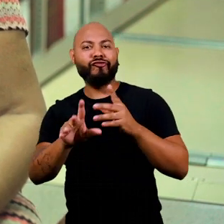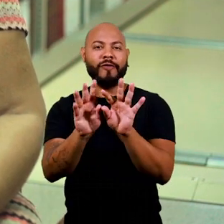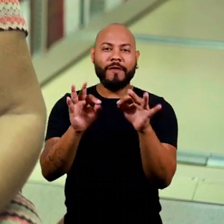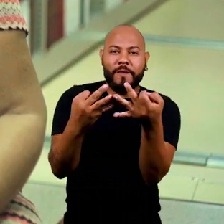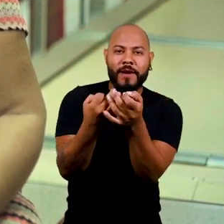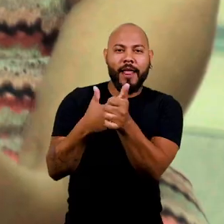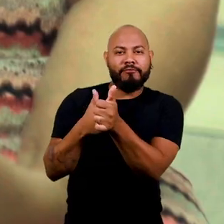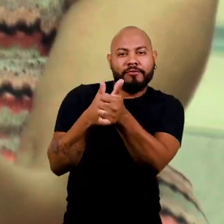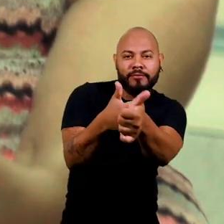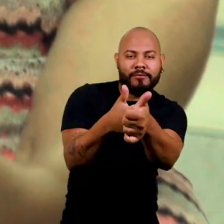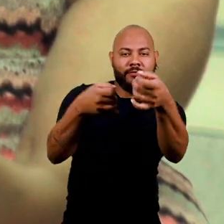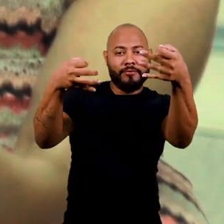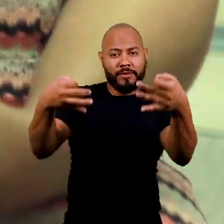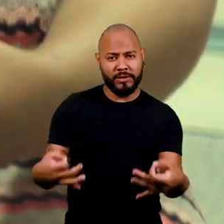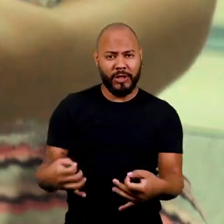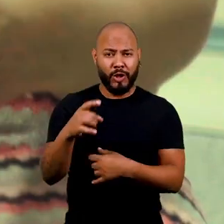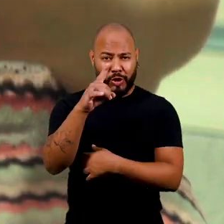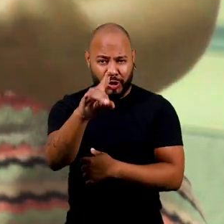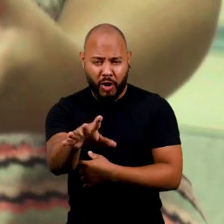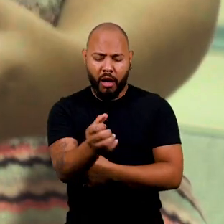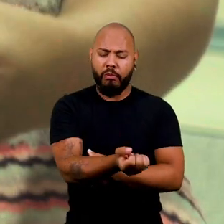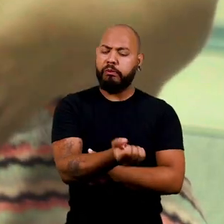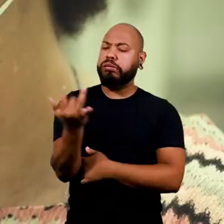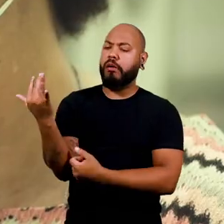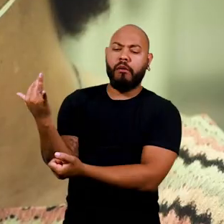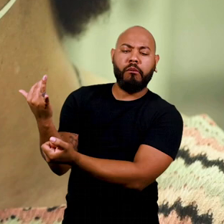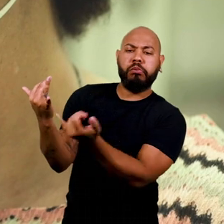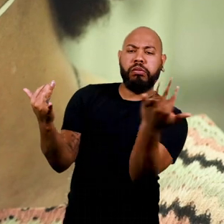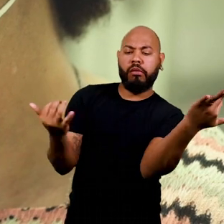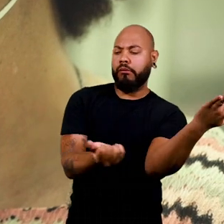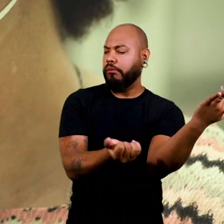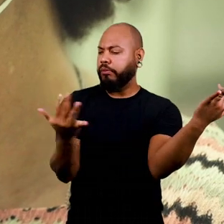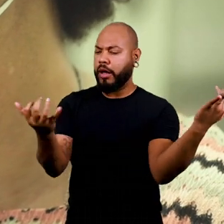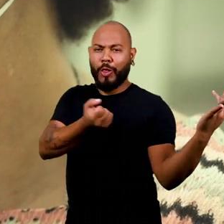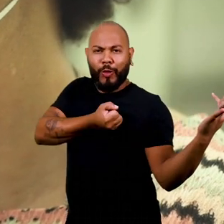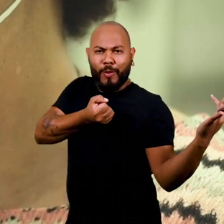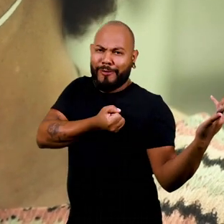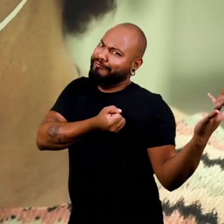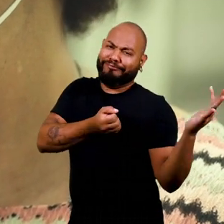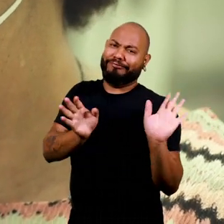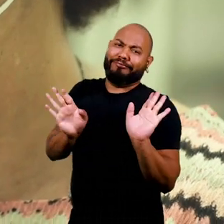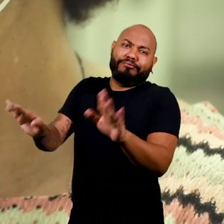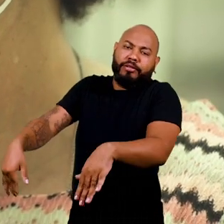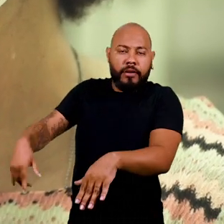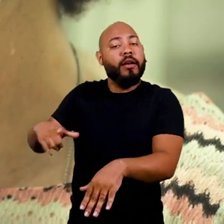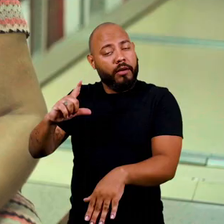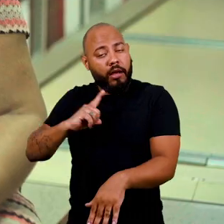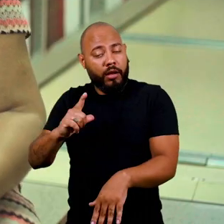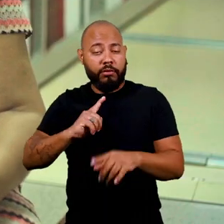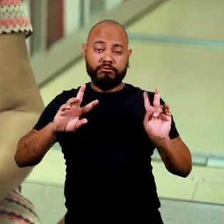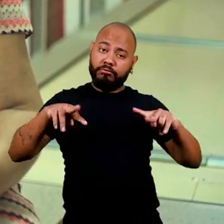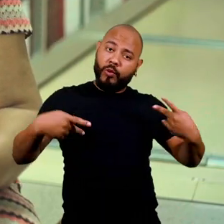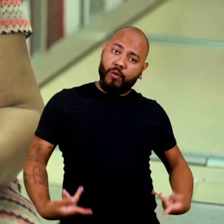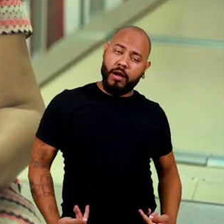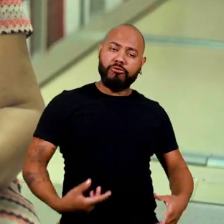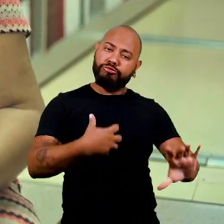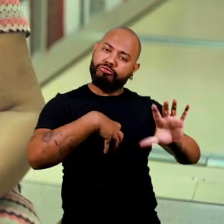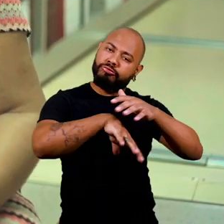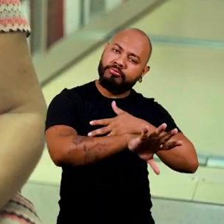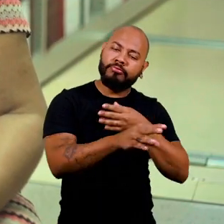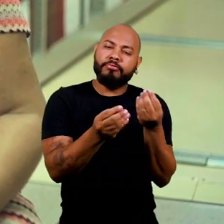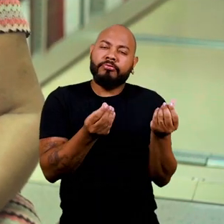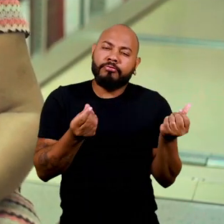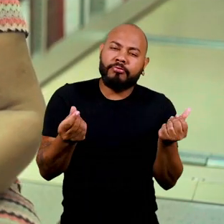de acompanhar e não só tratar como um número, como um indivíduo que vai fazer parte de um estudo, mas que também ele vai